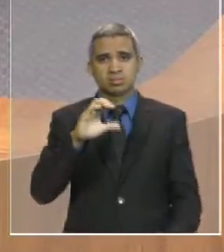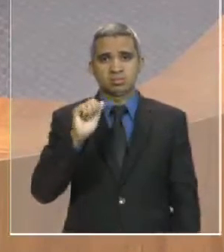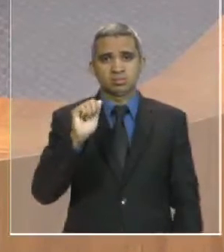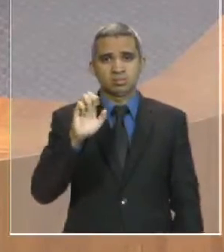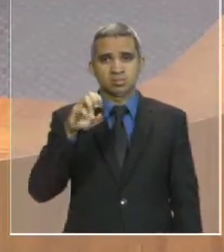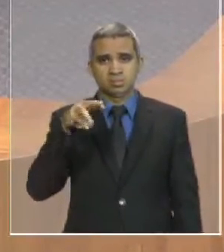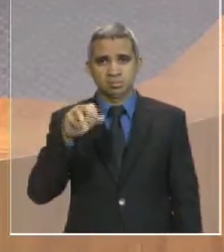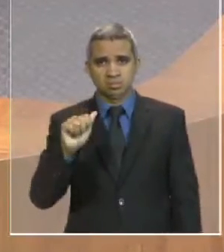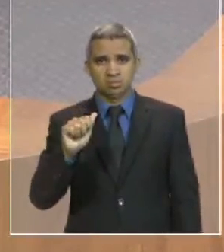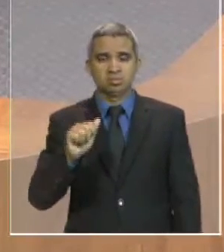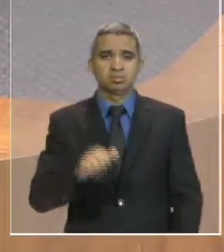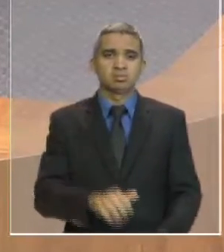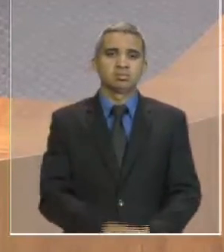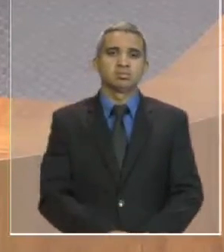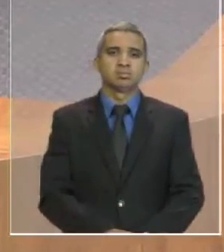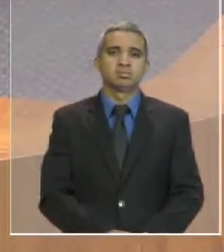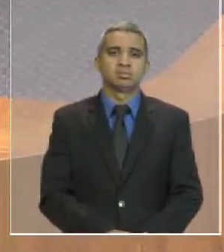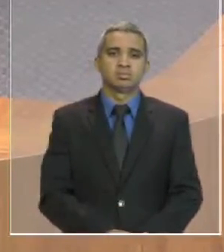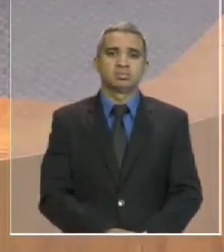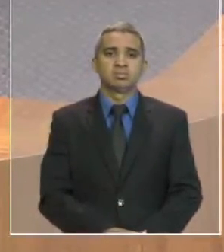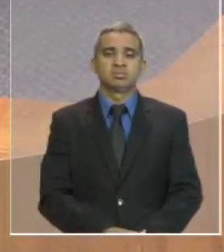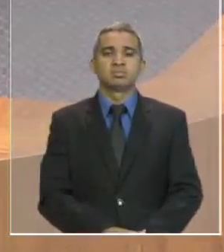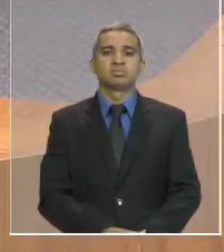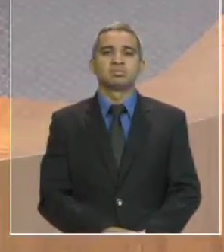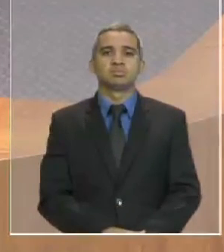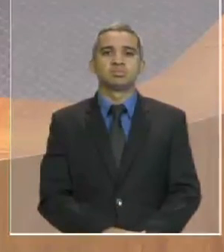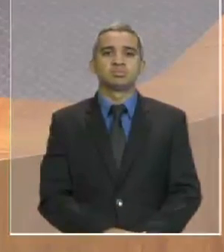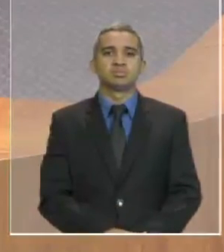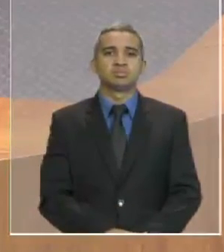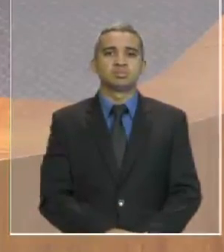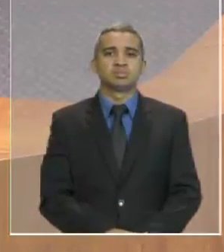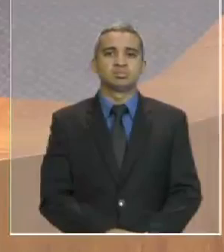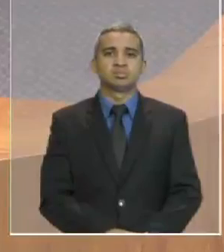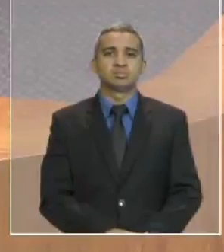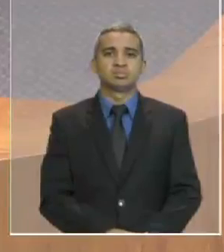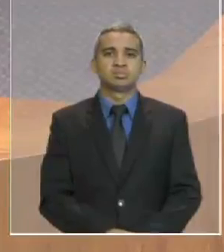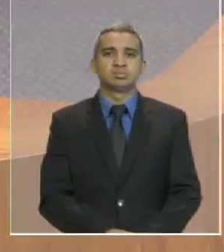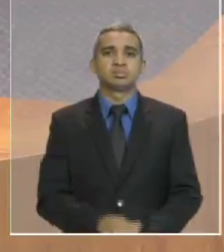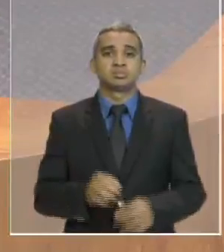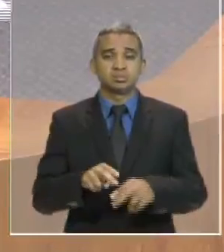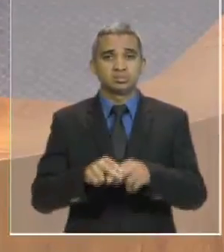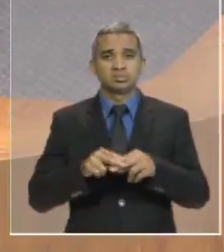afligindo aquela população. Atenção aí, senhor presidente.